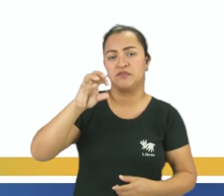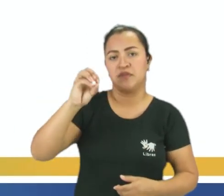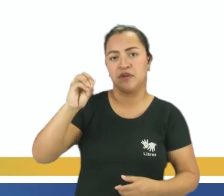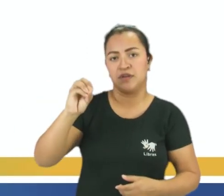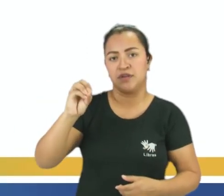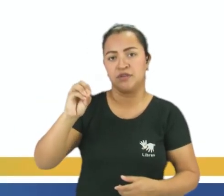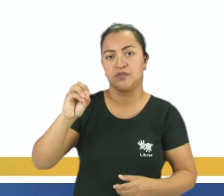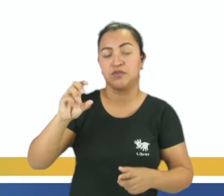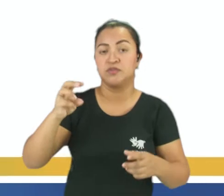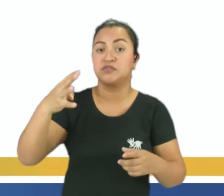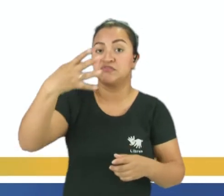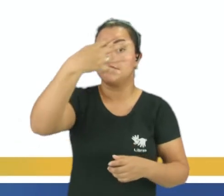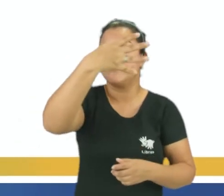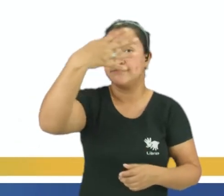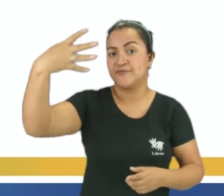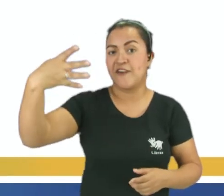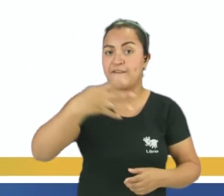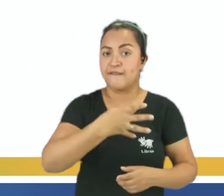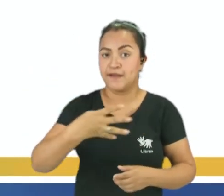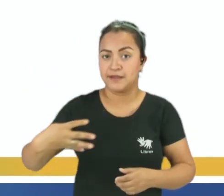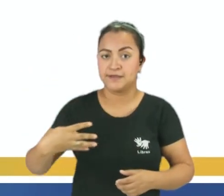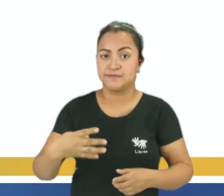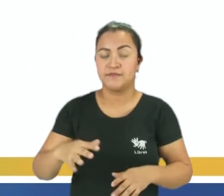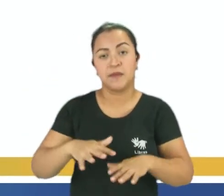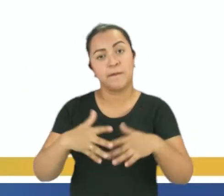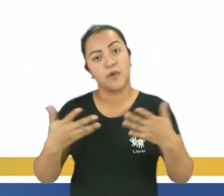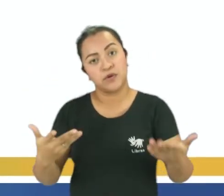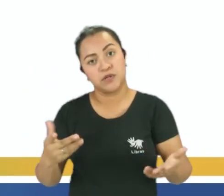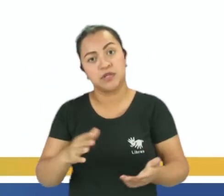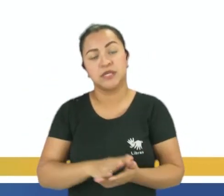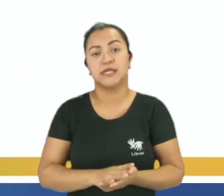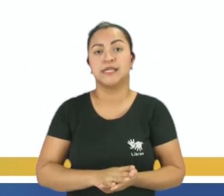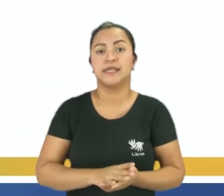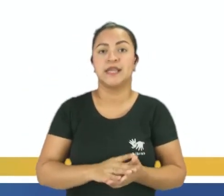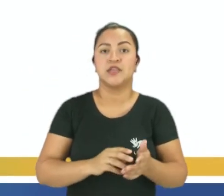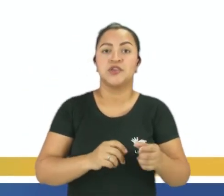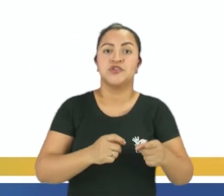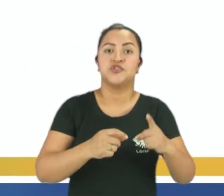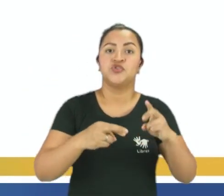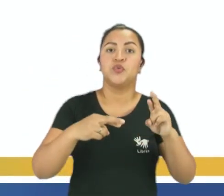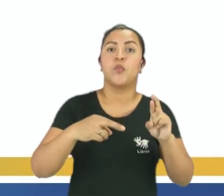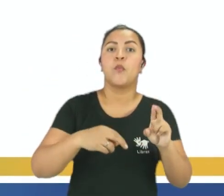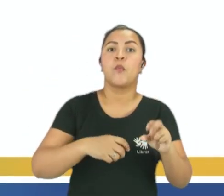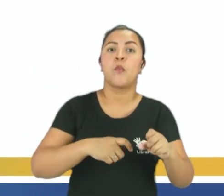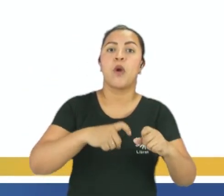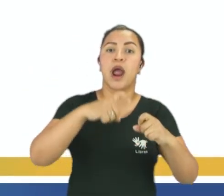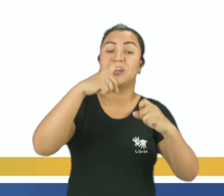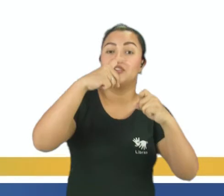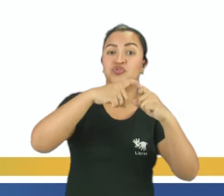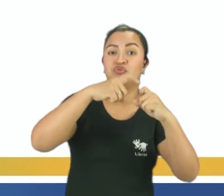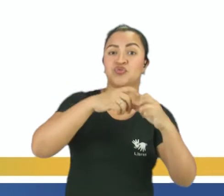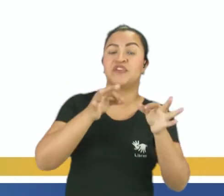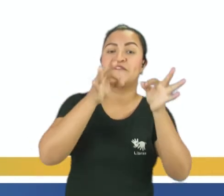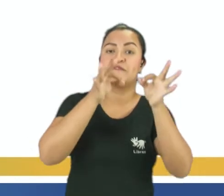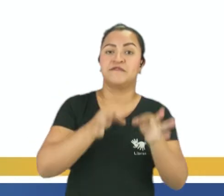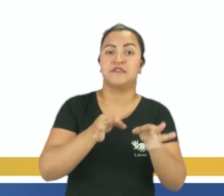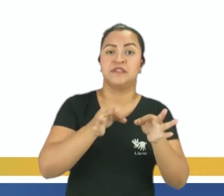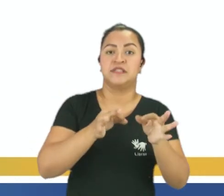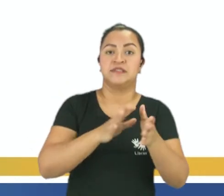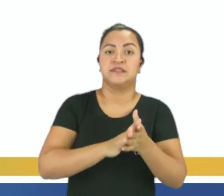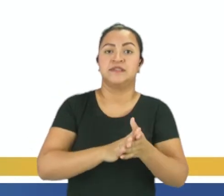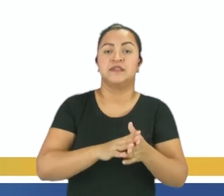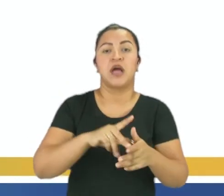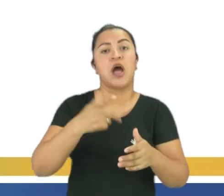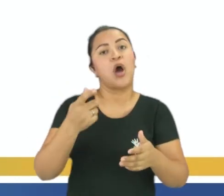diversas estrofes. Embora haja poemas de estrutura fixas, a maioria dos poetas atuais